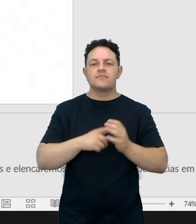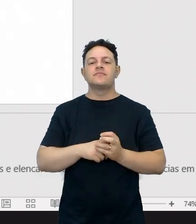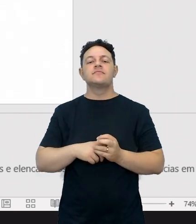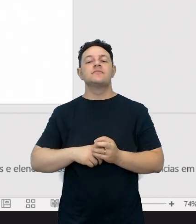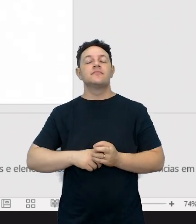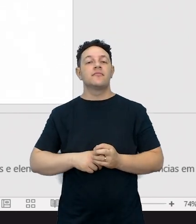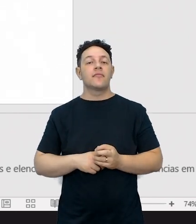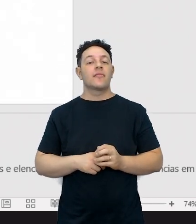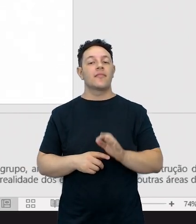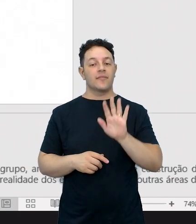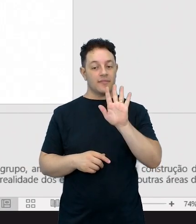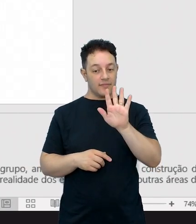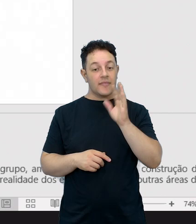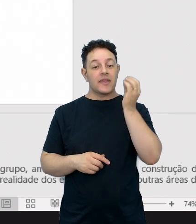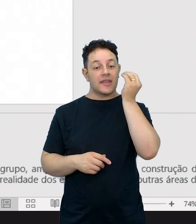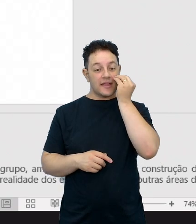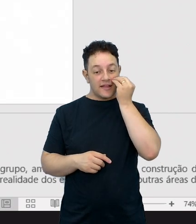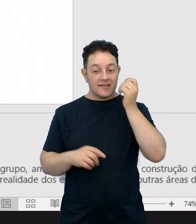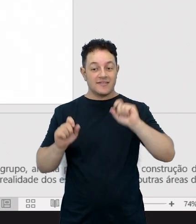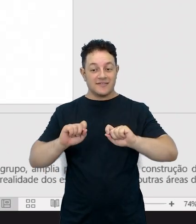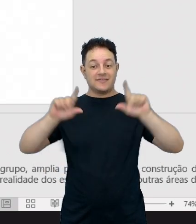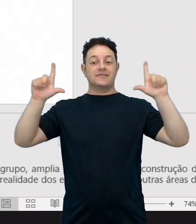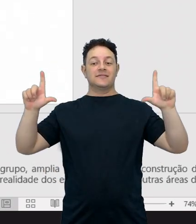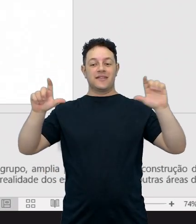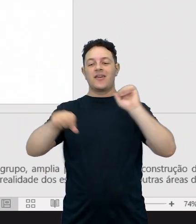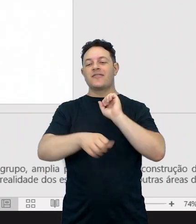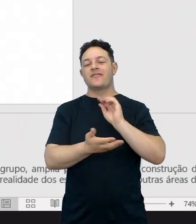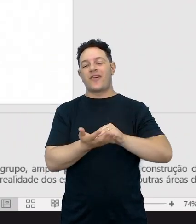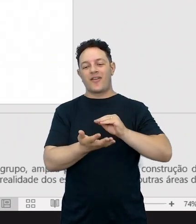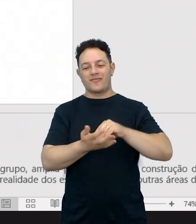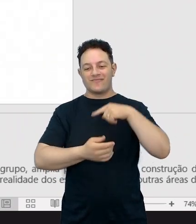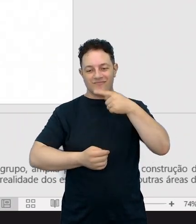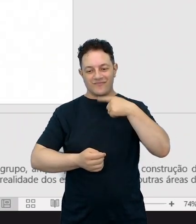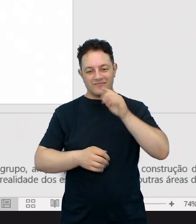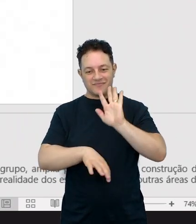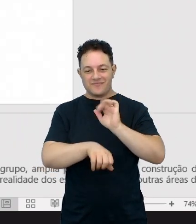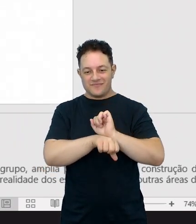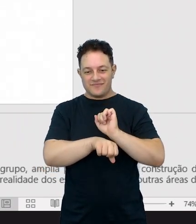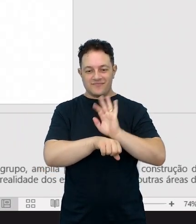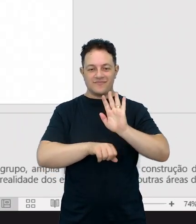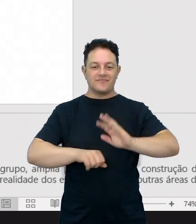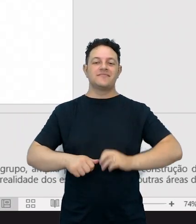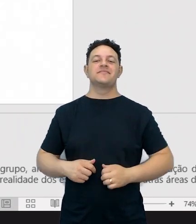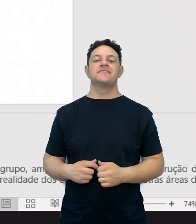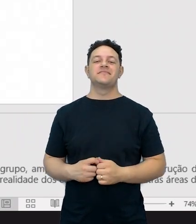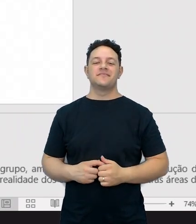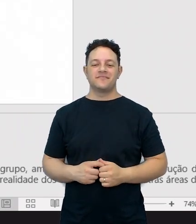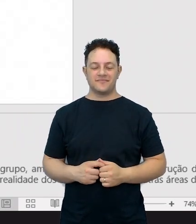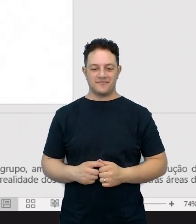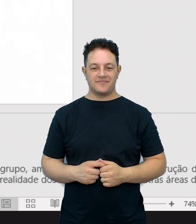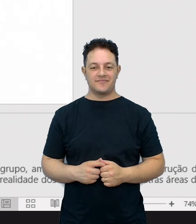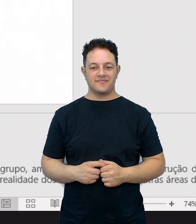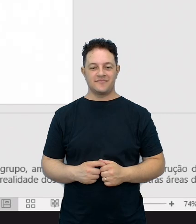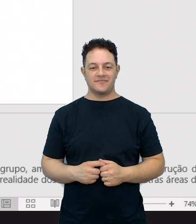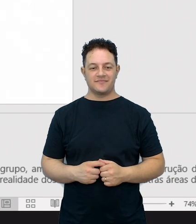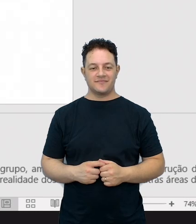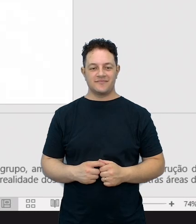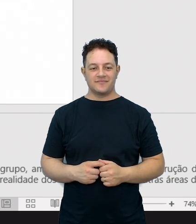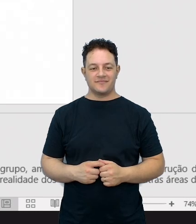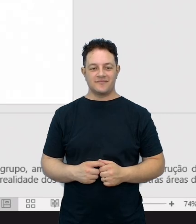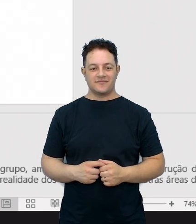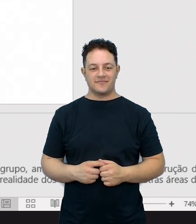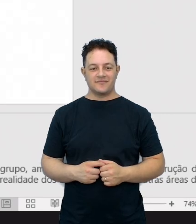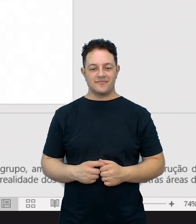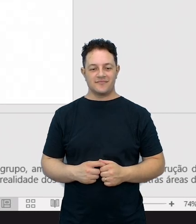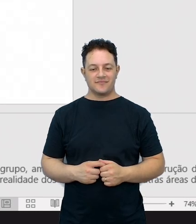Tá, eu vou tentar colocar em tela cheia, pessoal, porque parece que a gente não está conseguindo. Colocar em